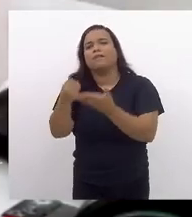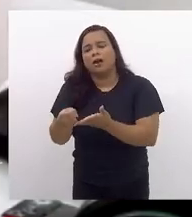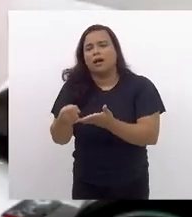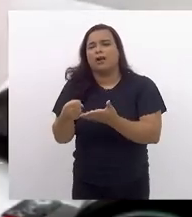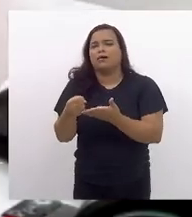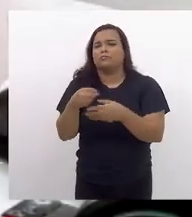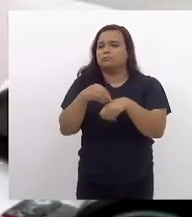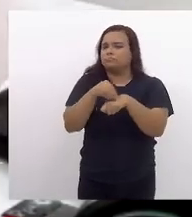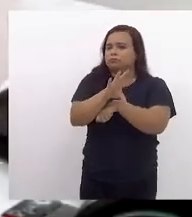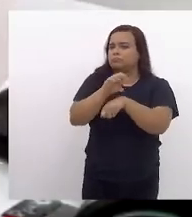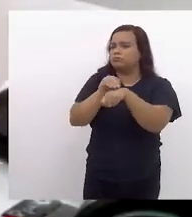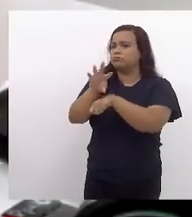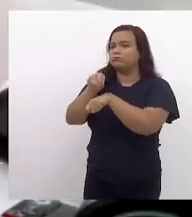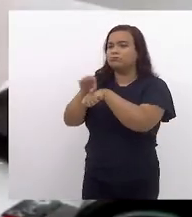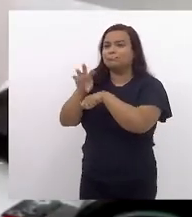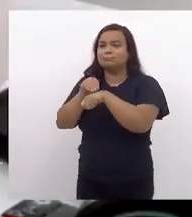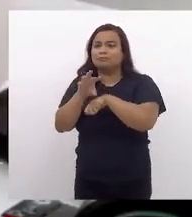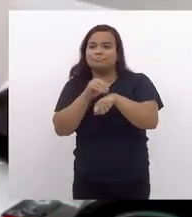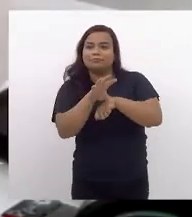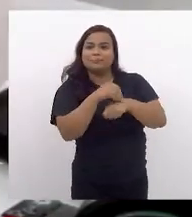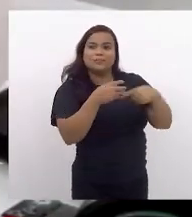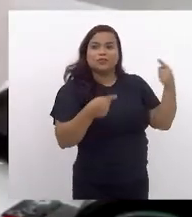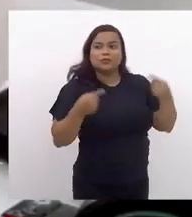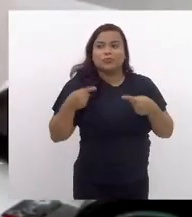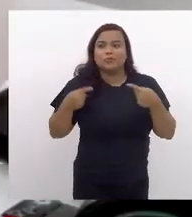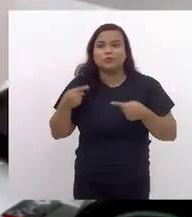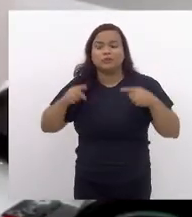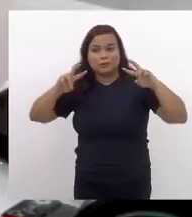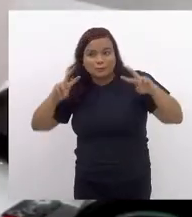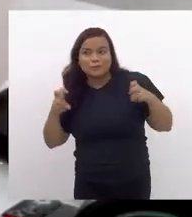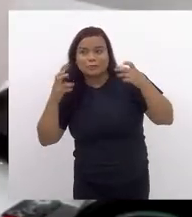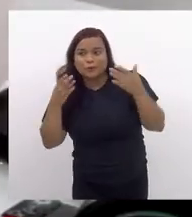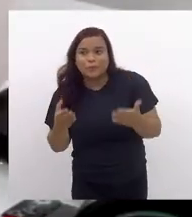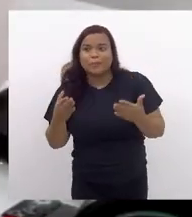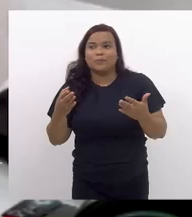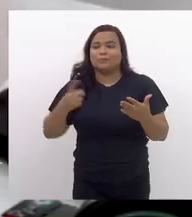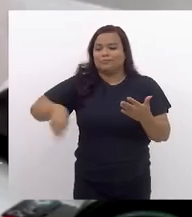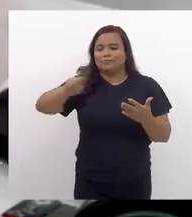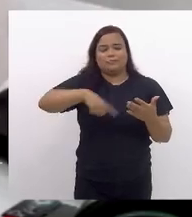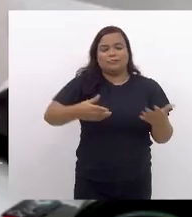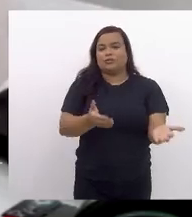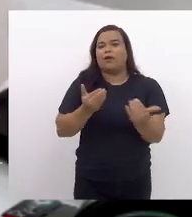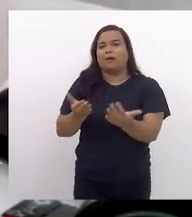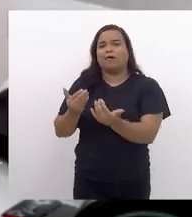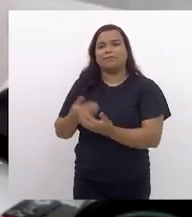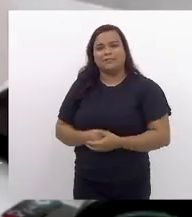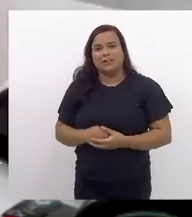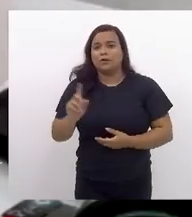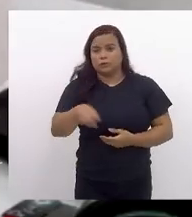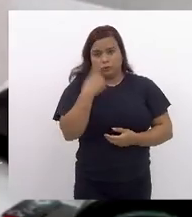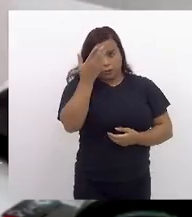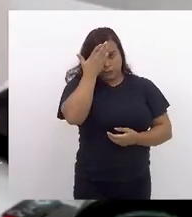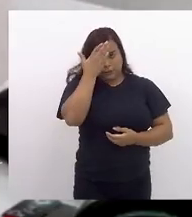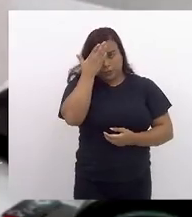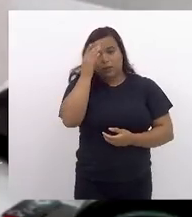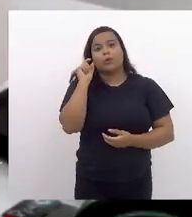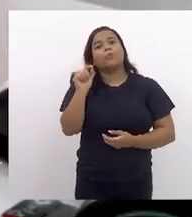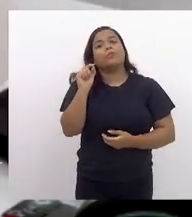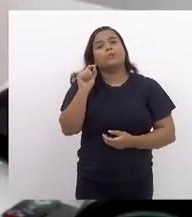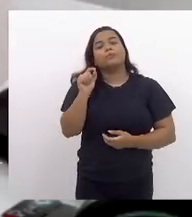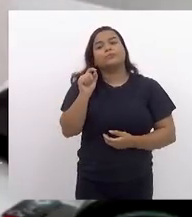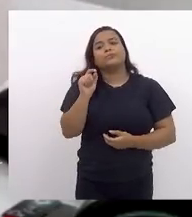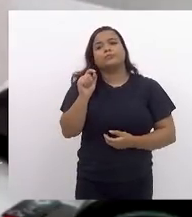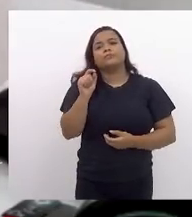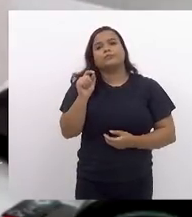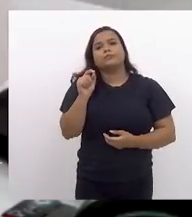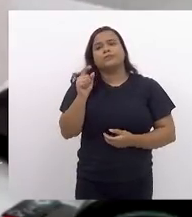gente discutir essas questões com a nossa juventude. A gente sabe aí que